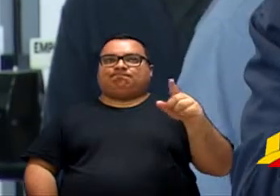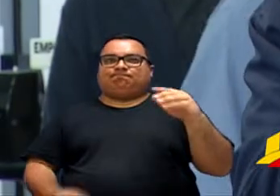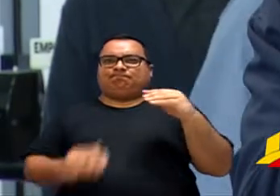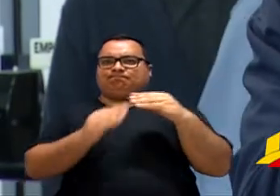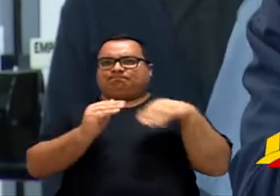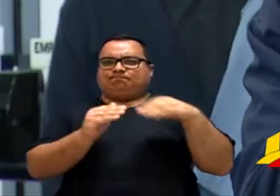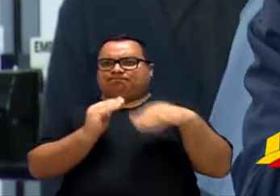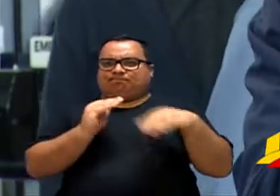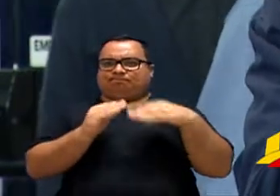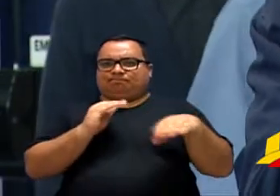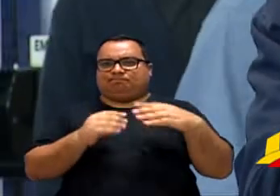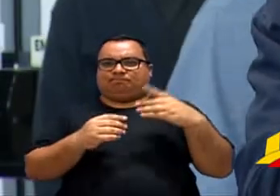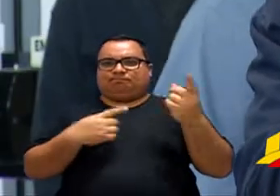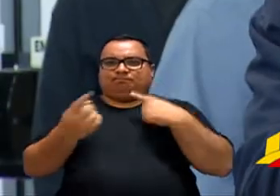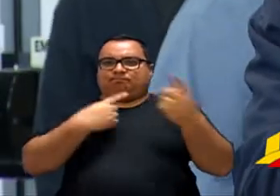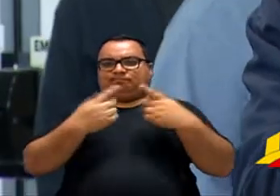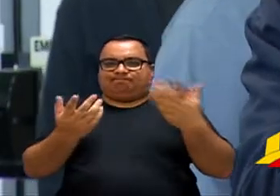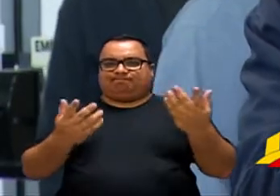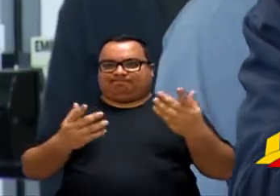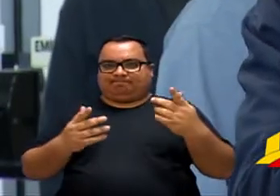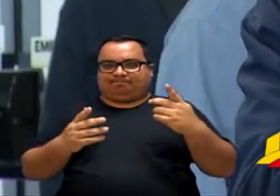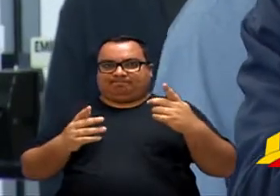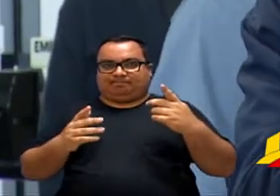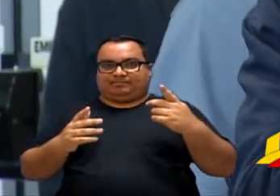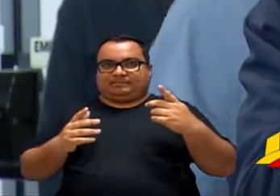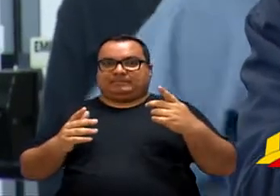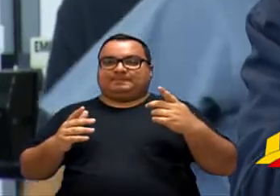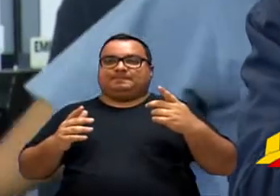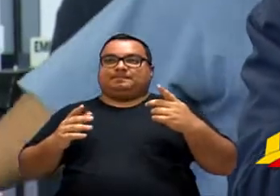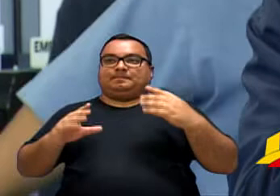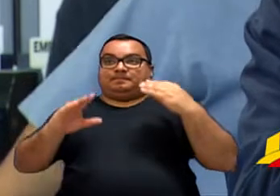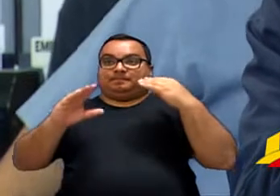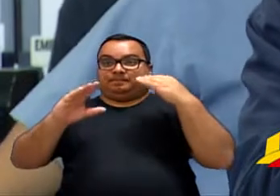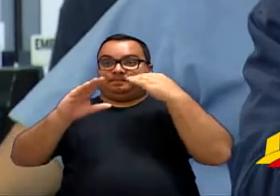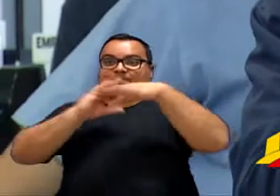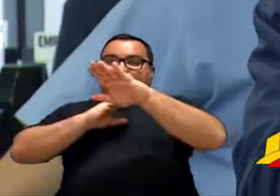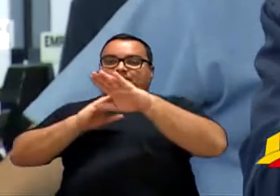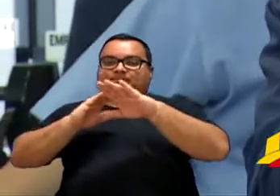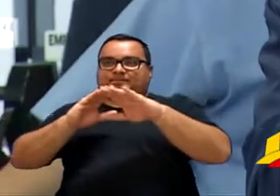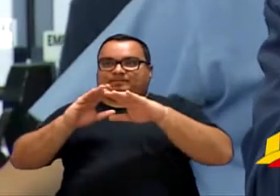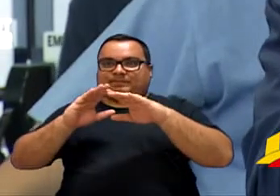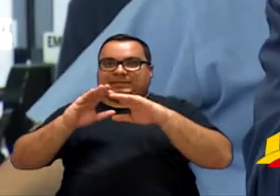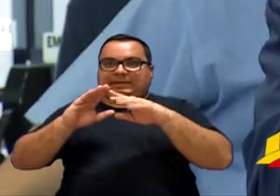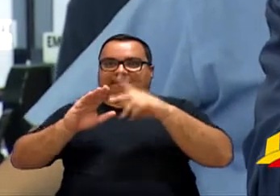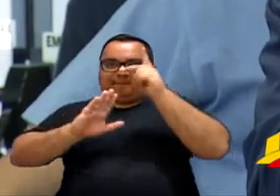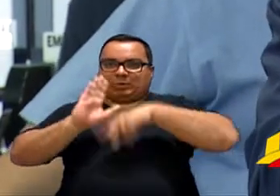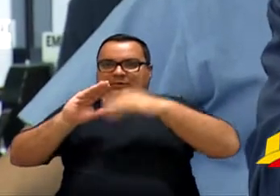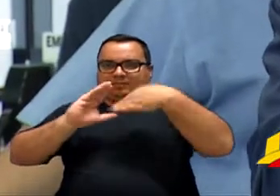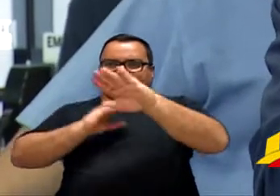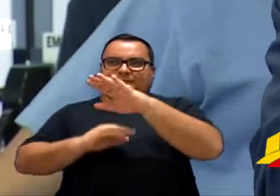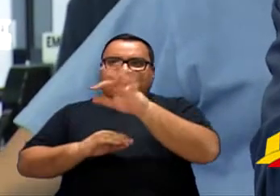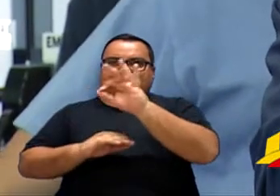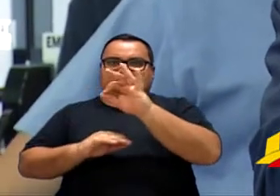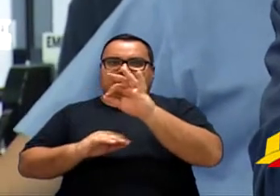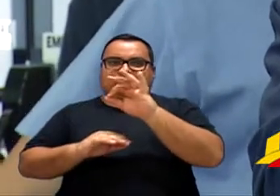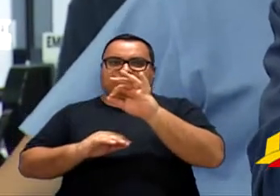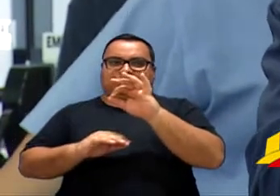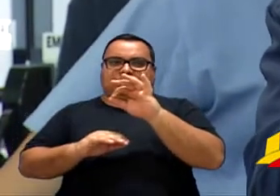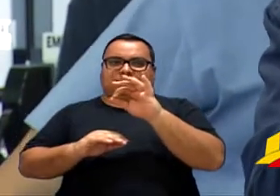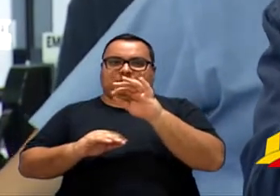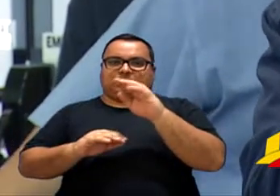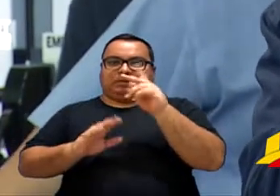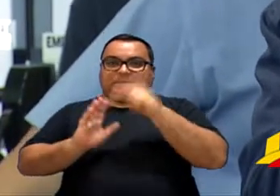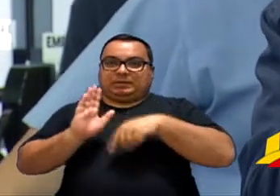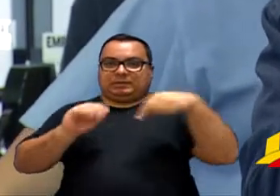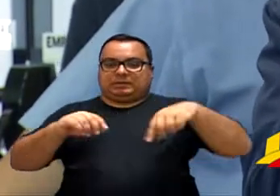o projeto de lei do vereador sem passar pelo plenário para oitiva do prefeito realmente é para nós não é importante porque a gente